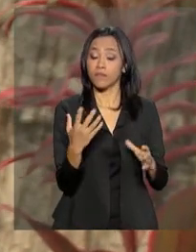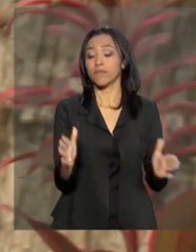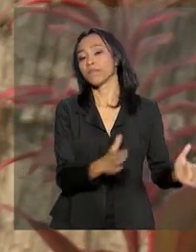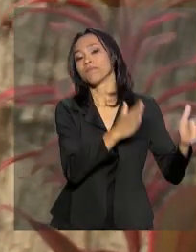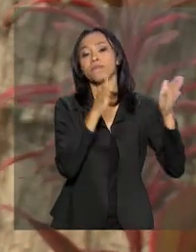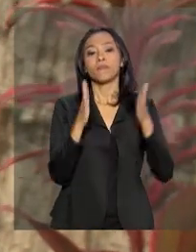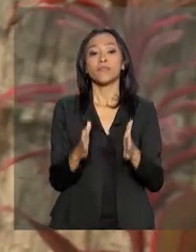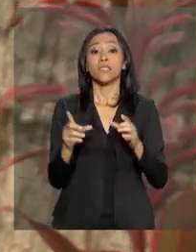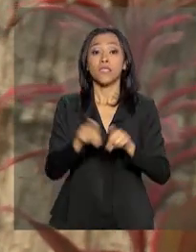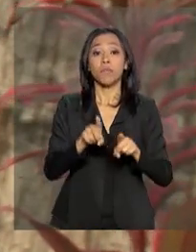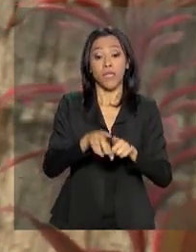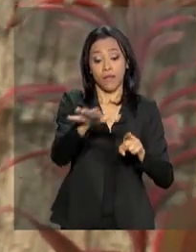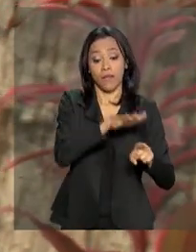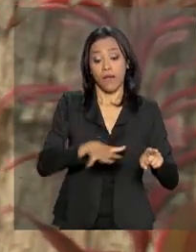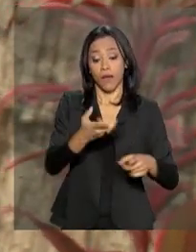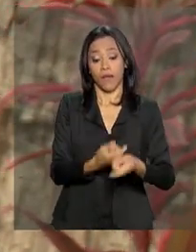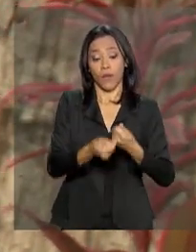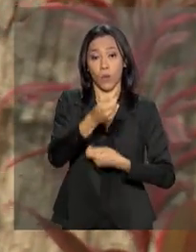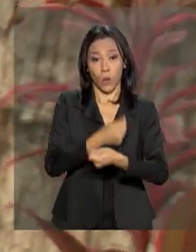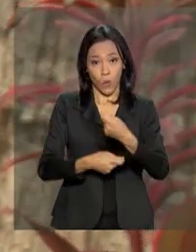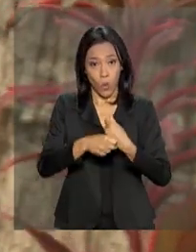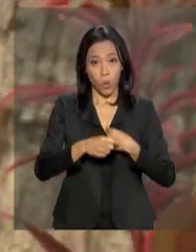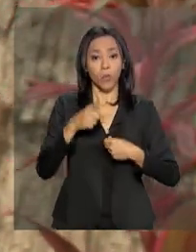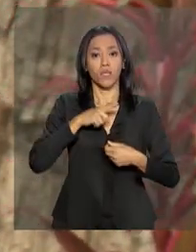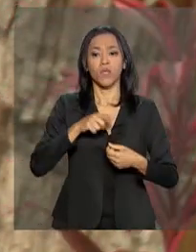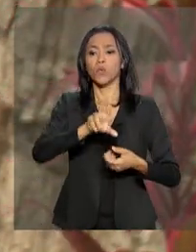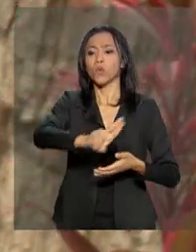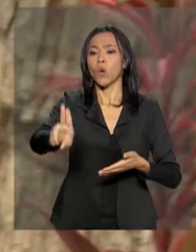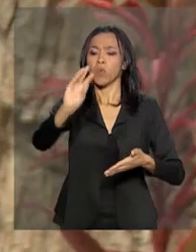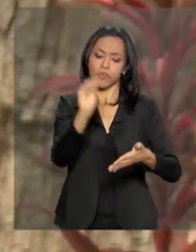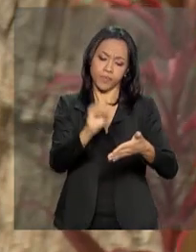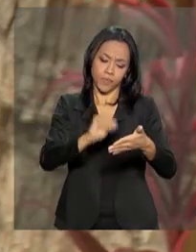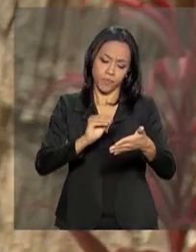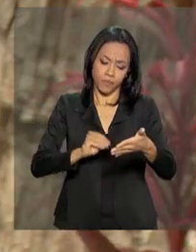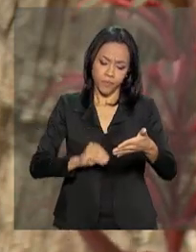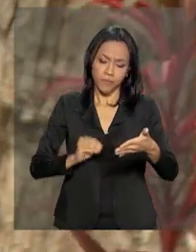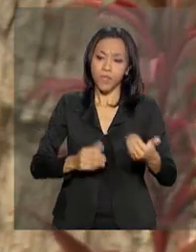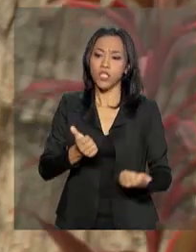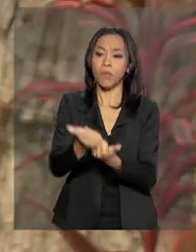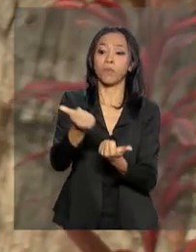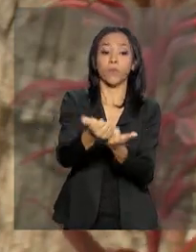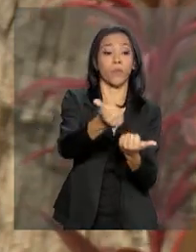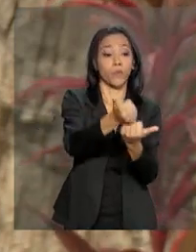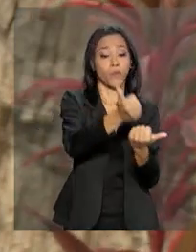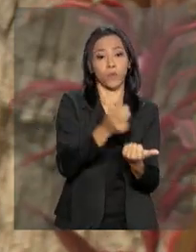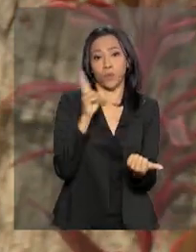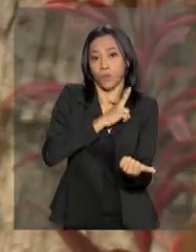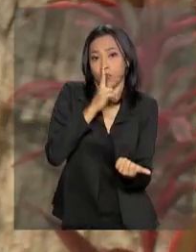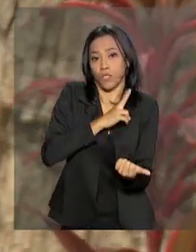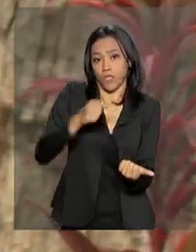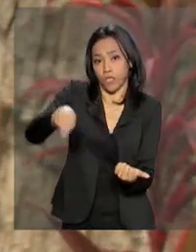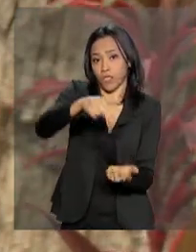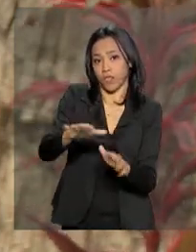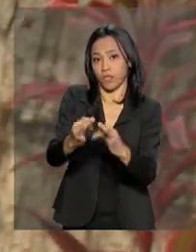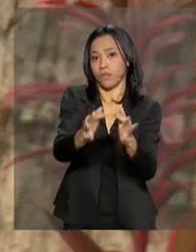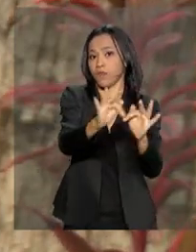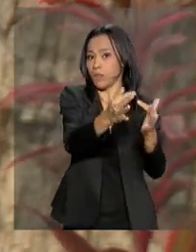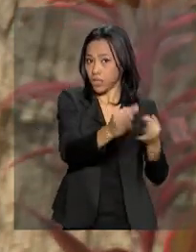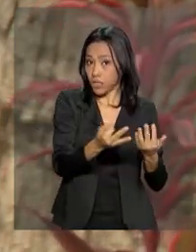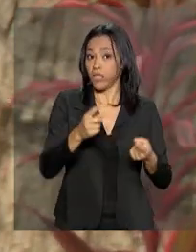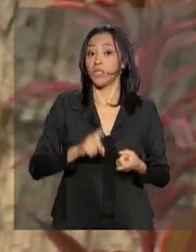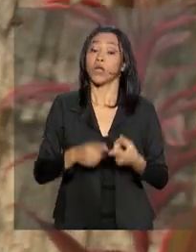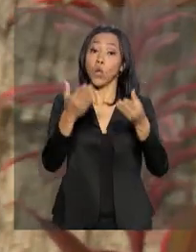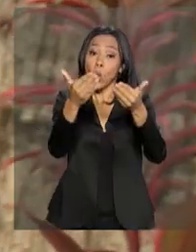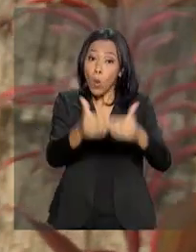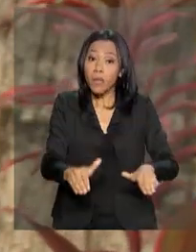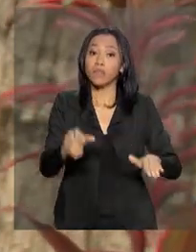reparatórios. Do eixo socioeconômico, tem o programa de cadastro, de auxílio financeiro emergencial, de indenização